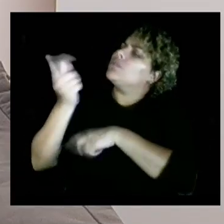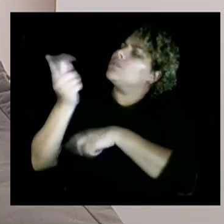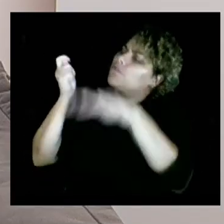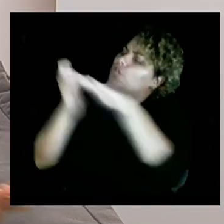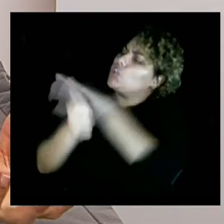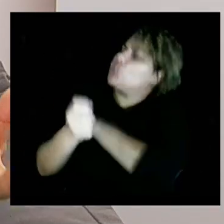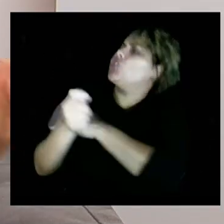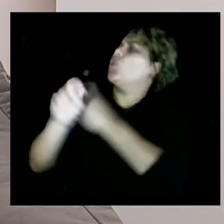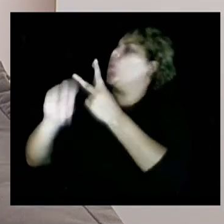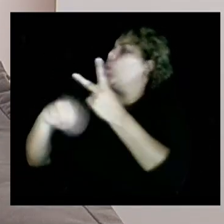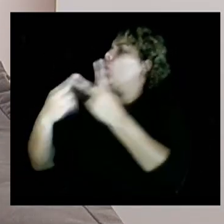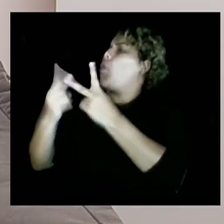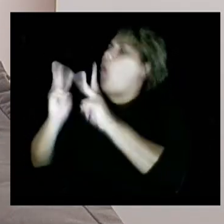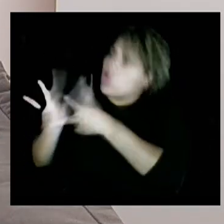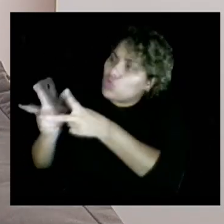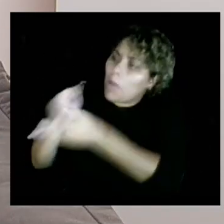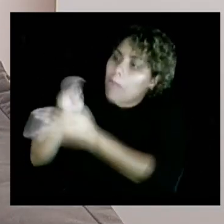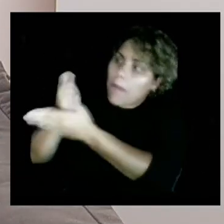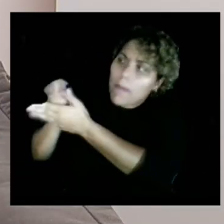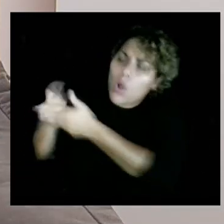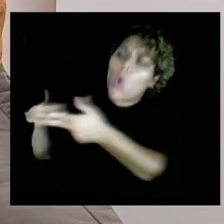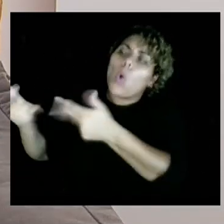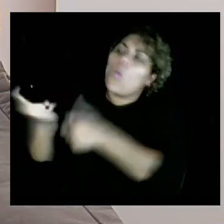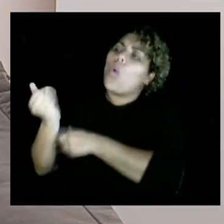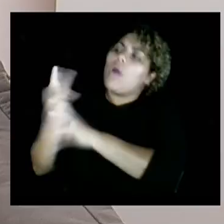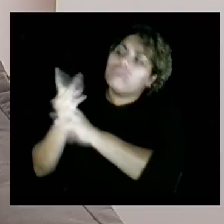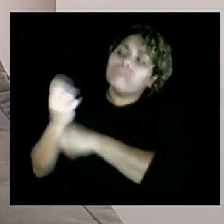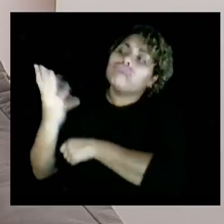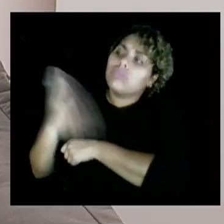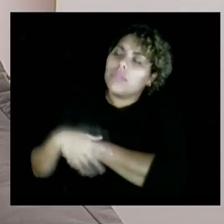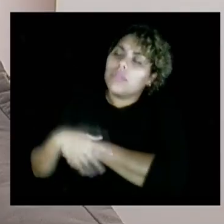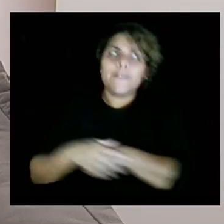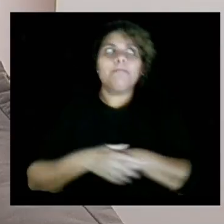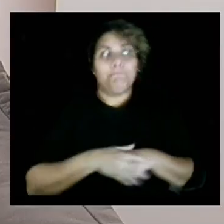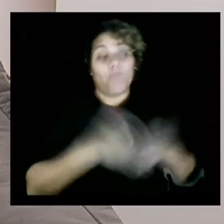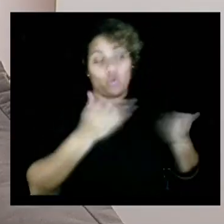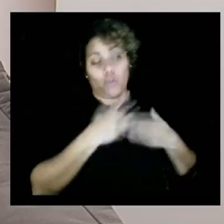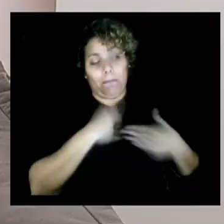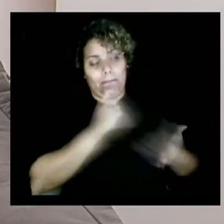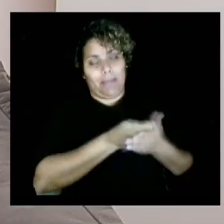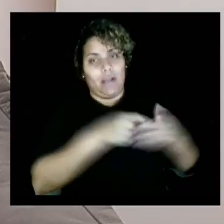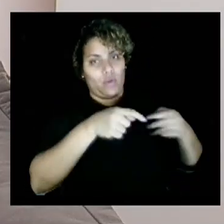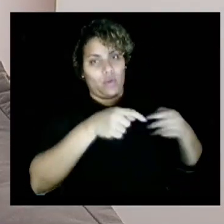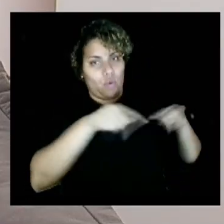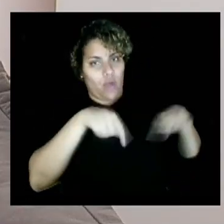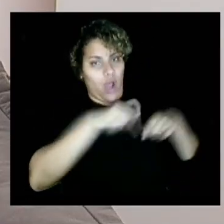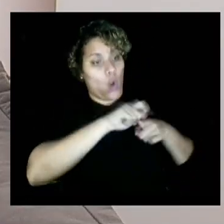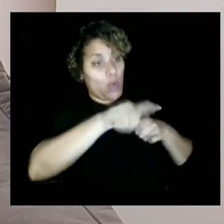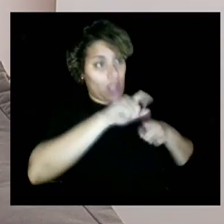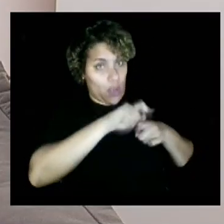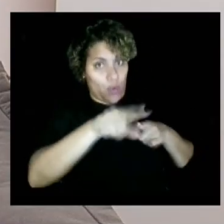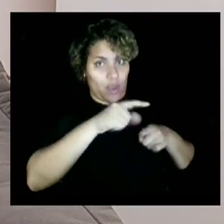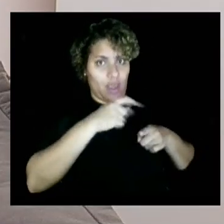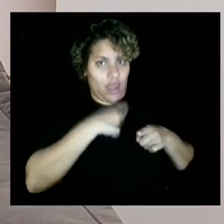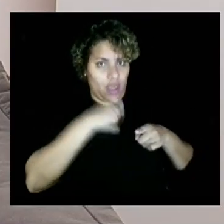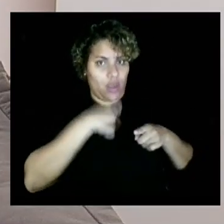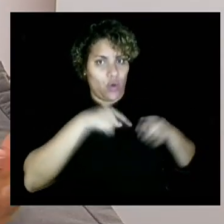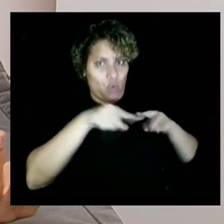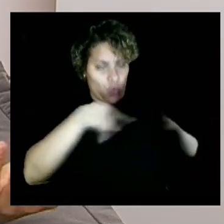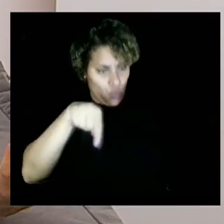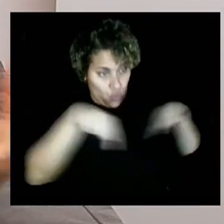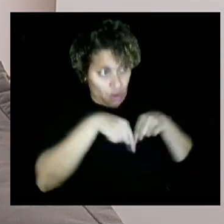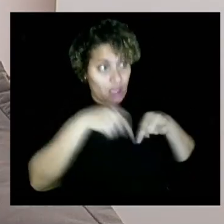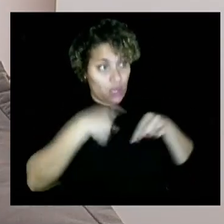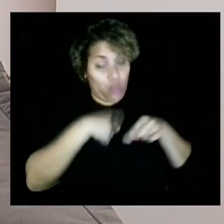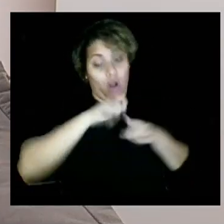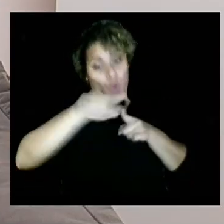mantê-lo? Hoje aqui eu pago um aluguel, né, que tem mais 2 pessoas, então eu subloco esse lugar, e